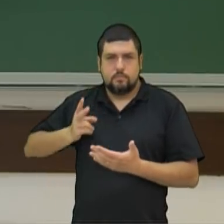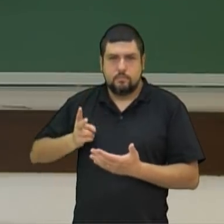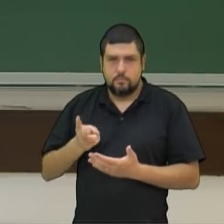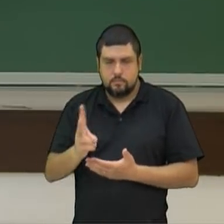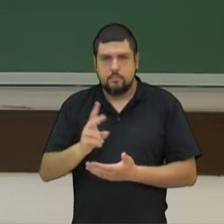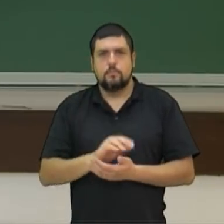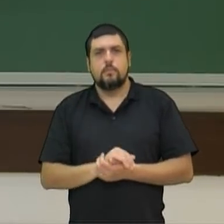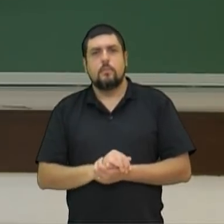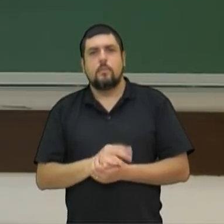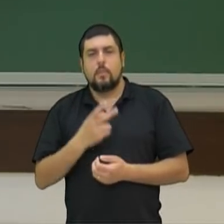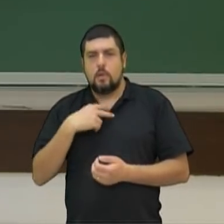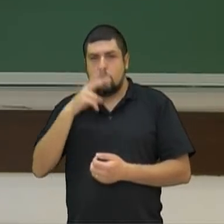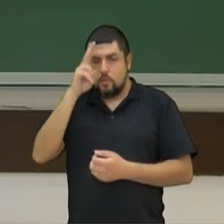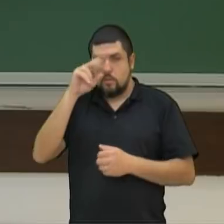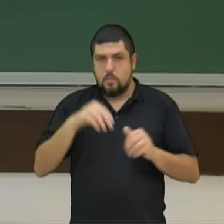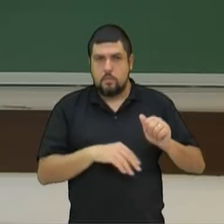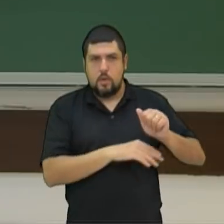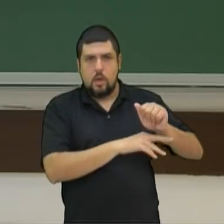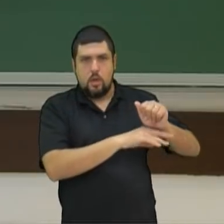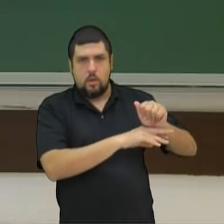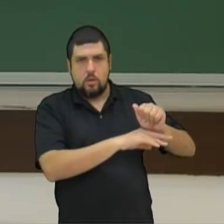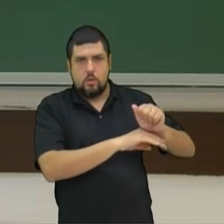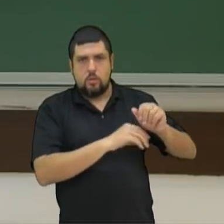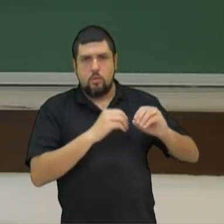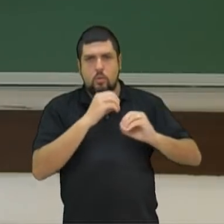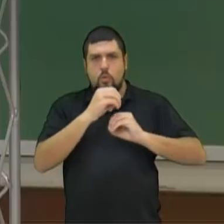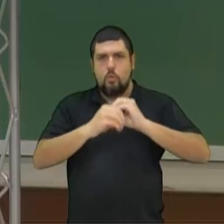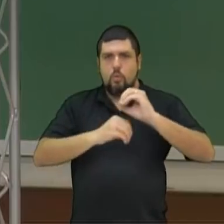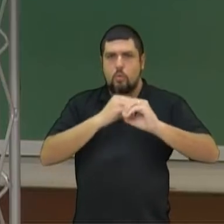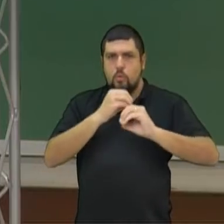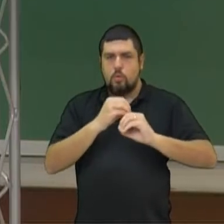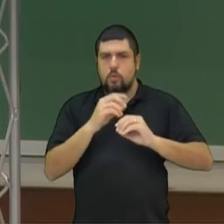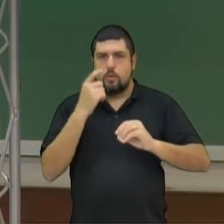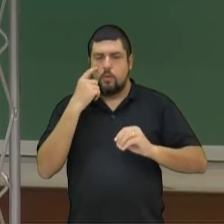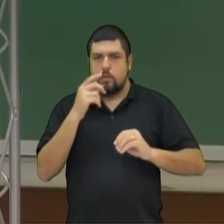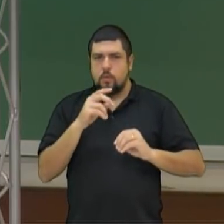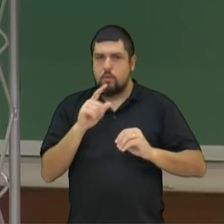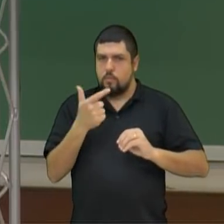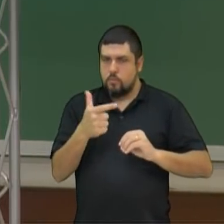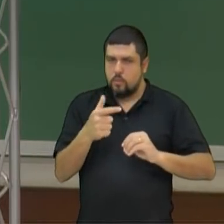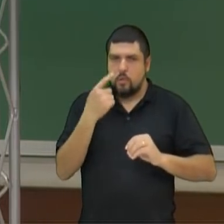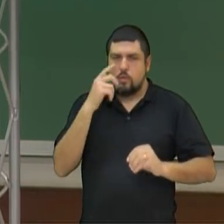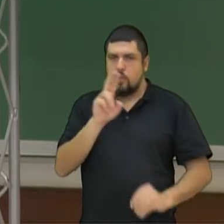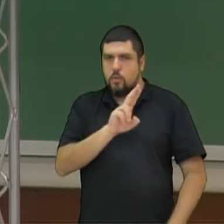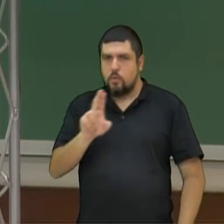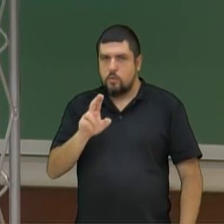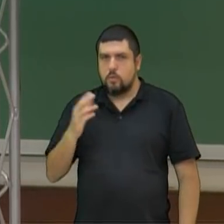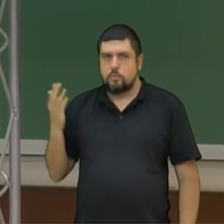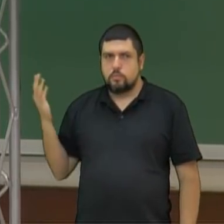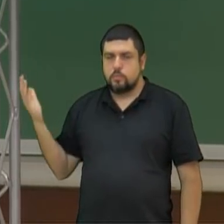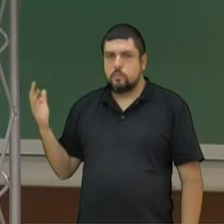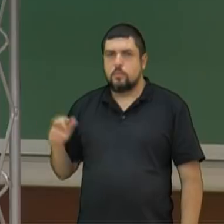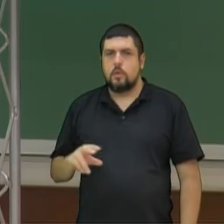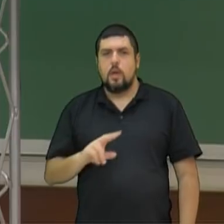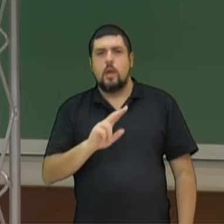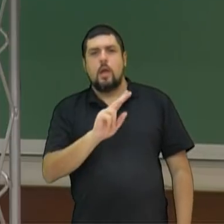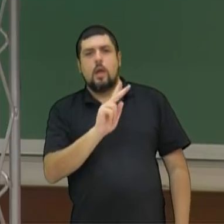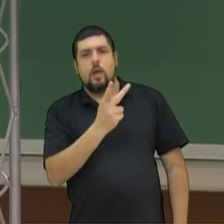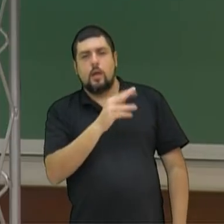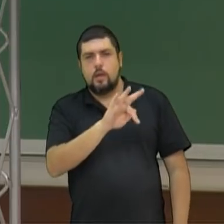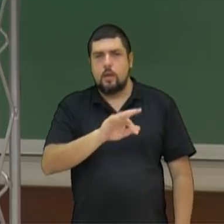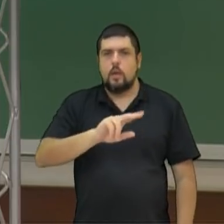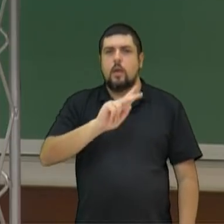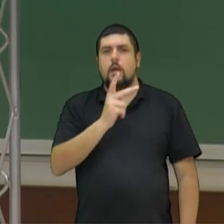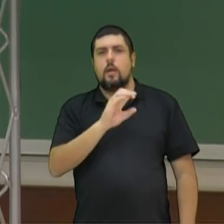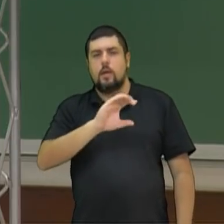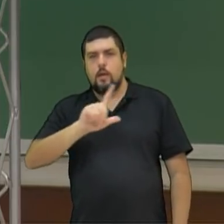Relembrando, ácidos sem oxigênio, hidrácido. Lembrou bem? HF, HCl, HBr, HI.